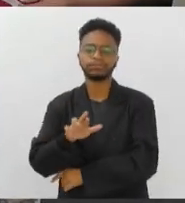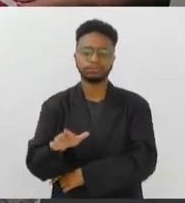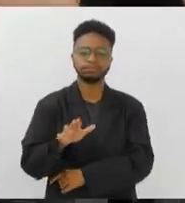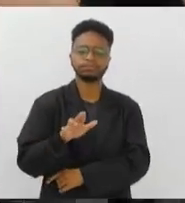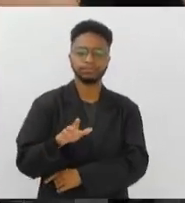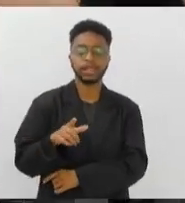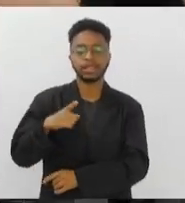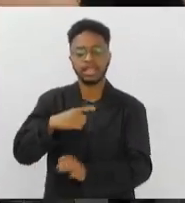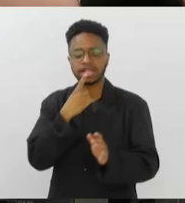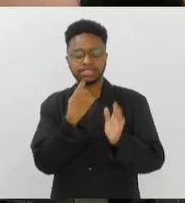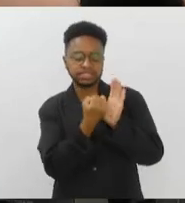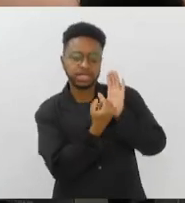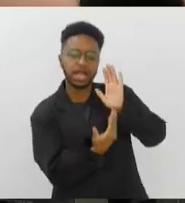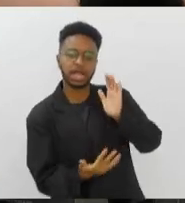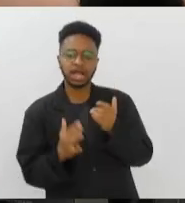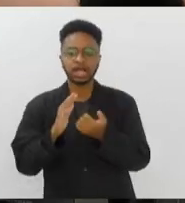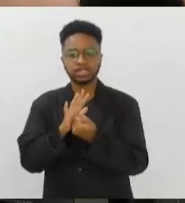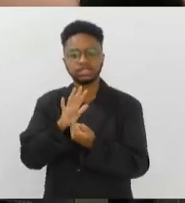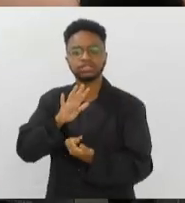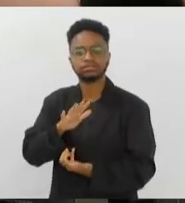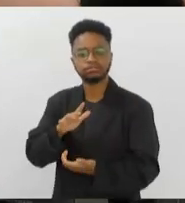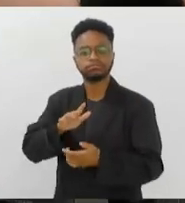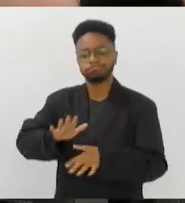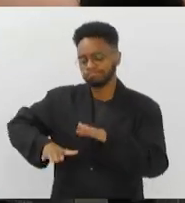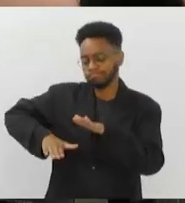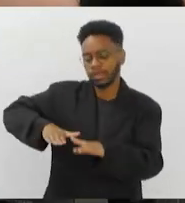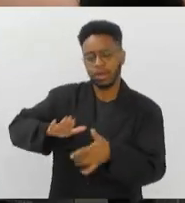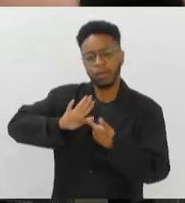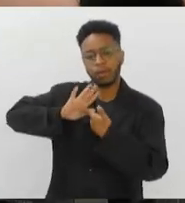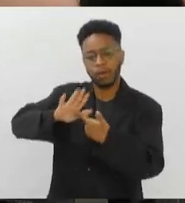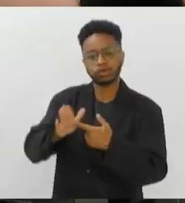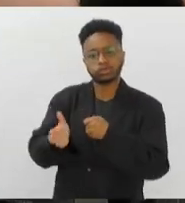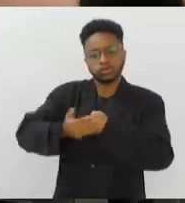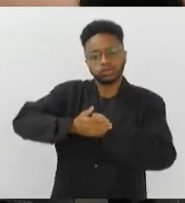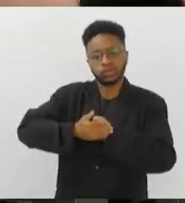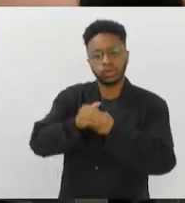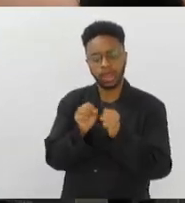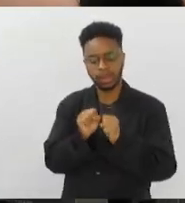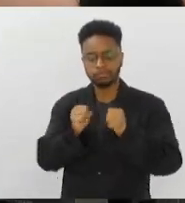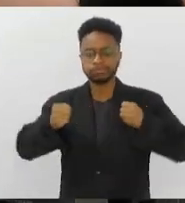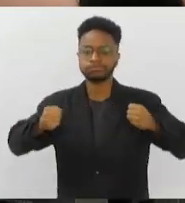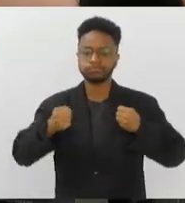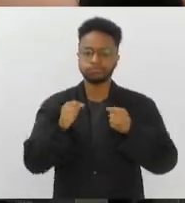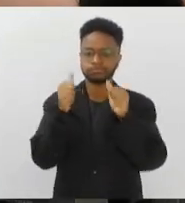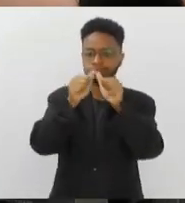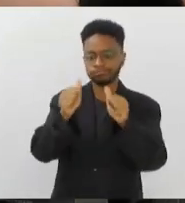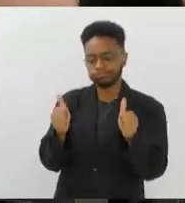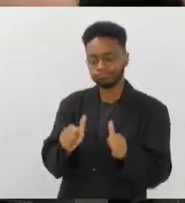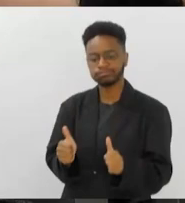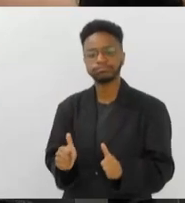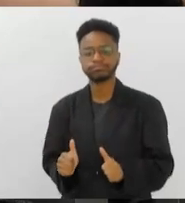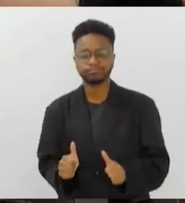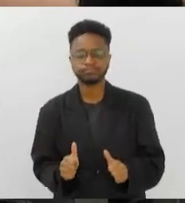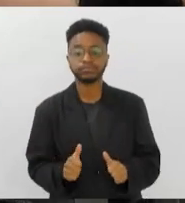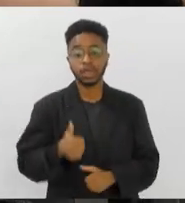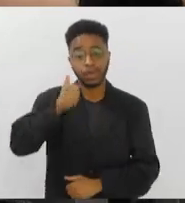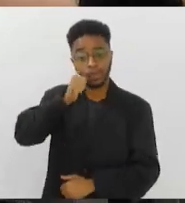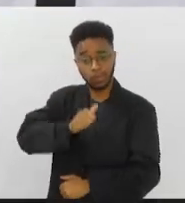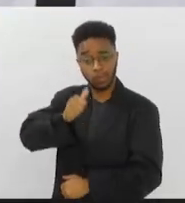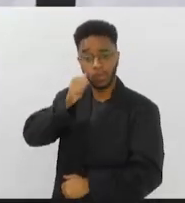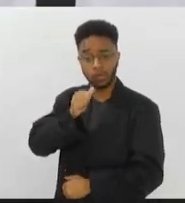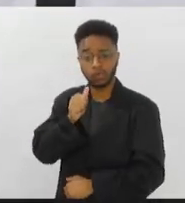Tem sangue retinto pisado atrás do herói emoldurado.